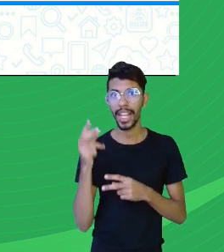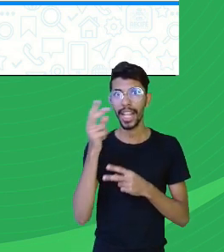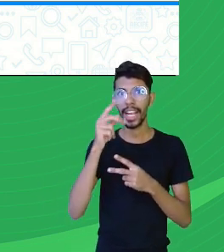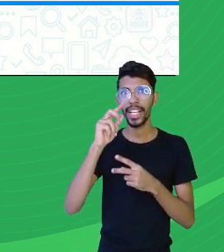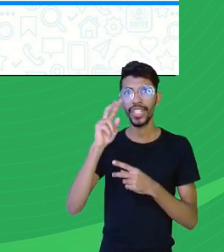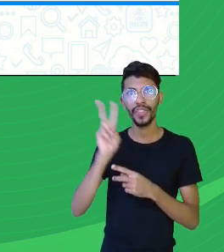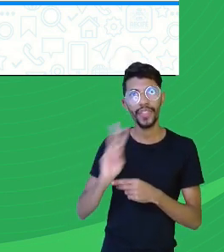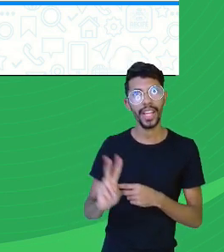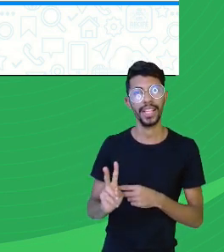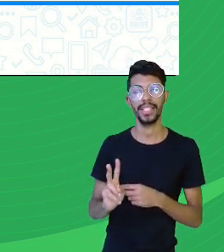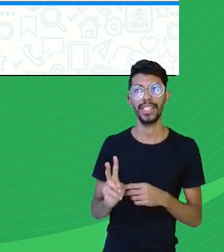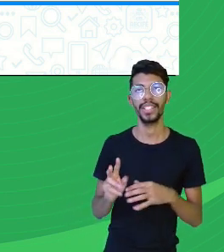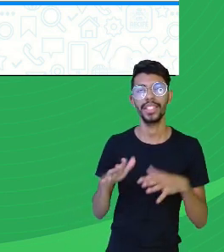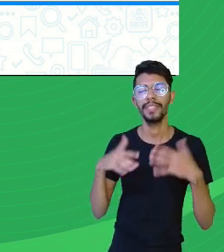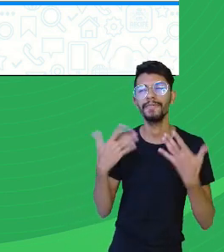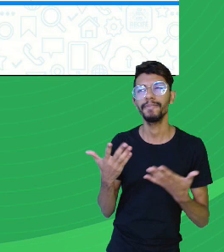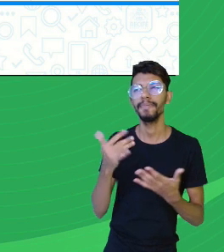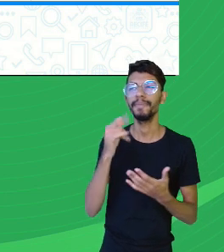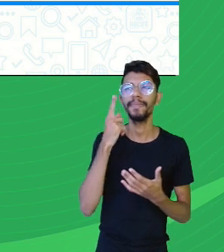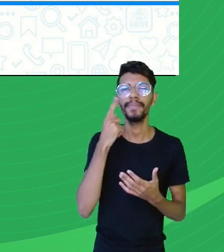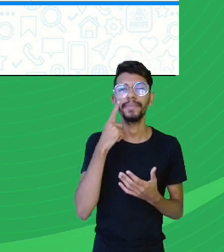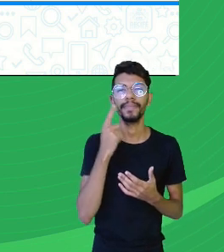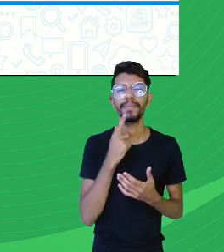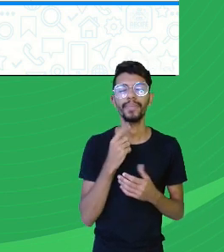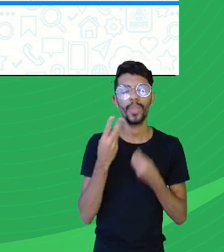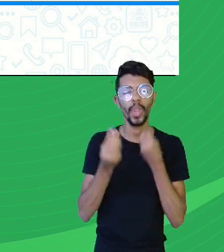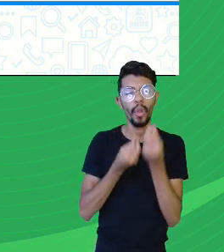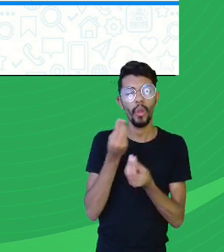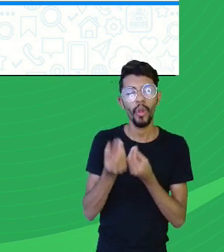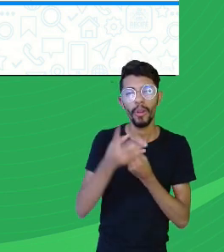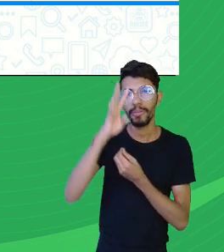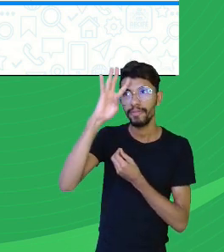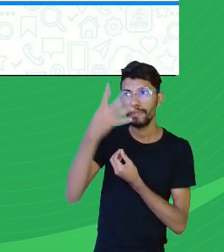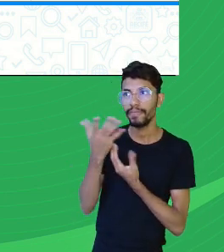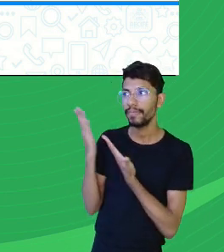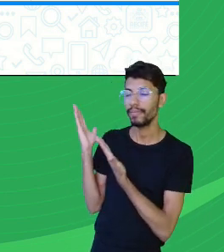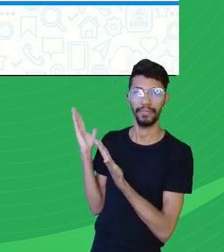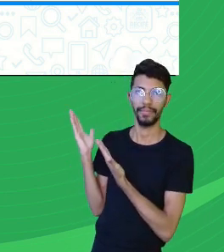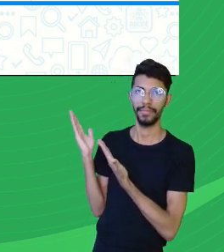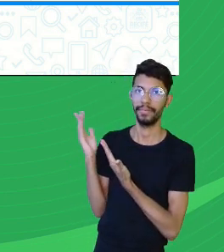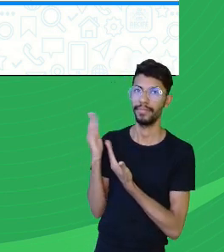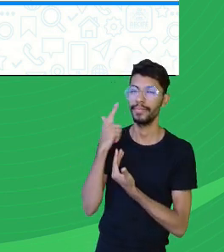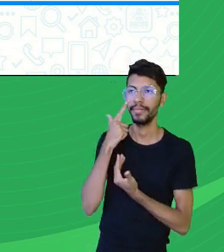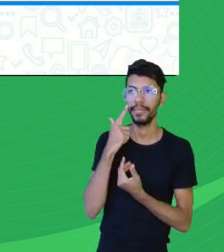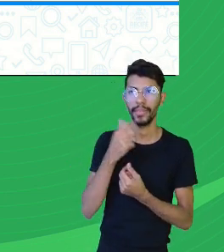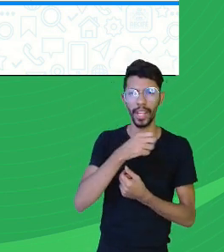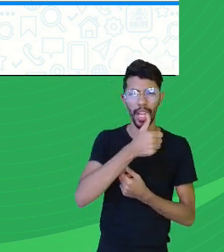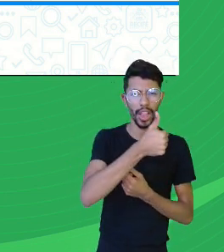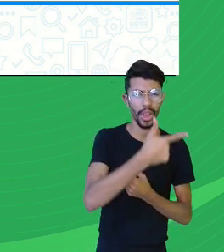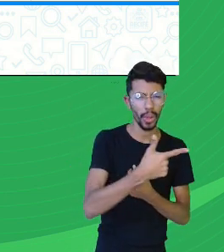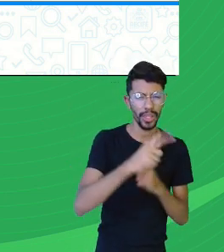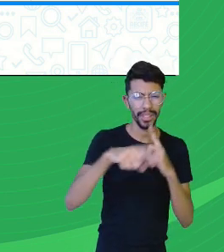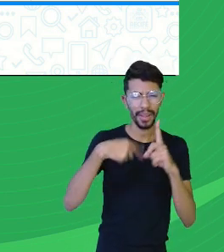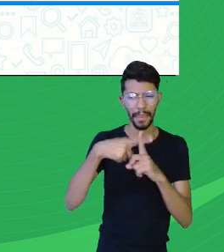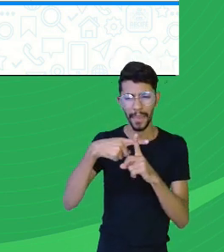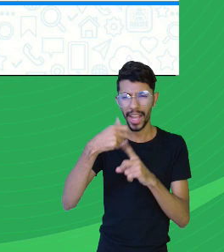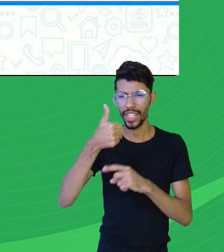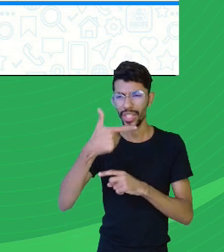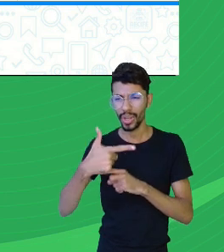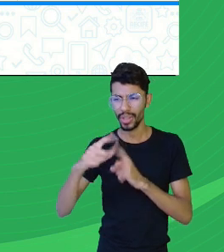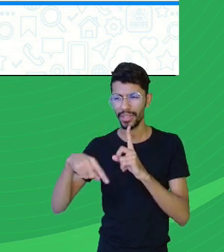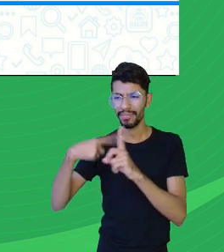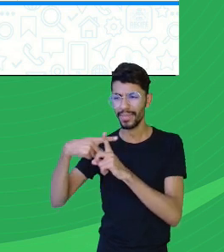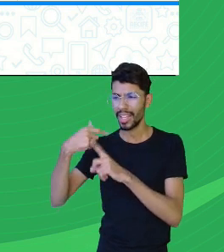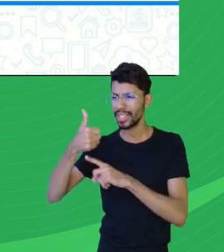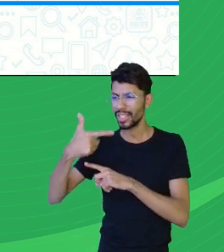Correto! 3 vezes. Então, como é que eu vou resolver isso? Em vez de fazer 12 mais 12 mais 12,